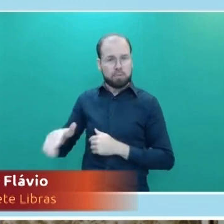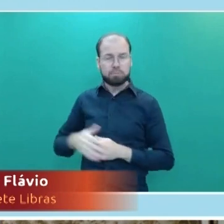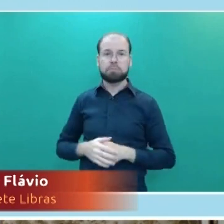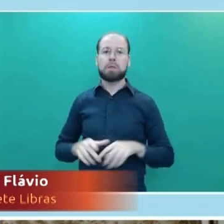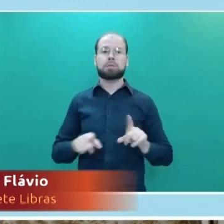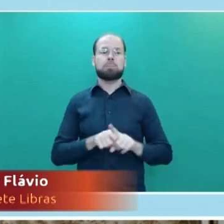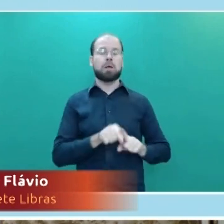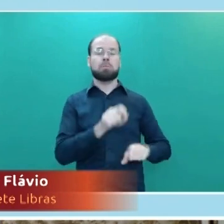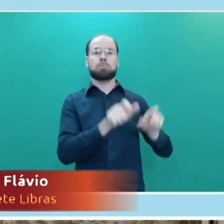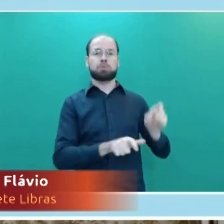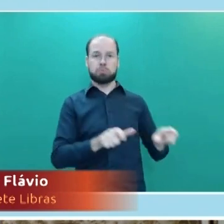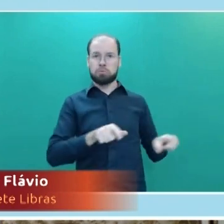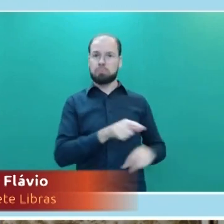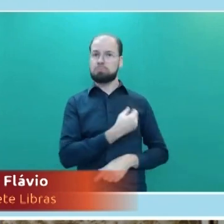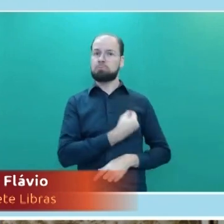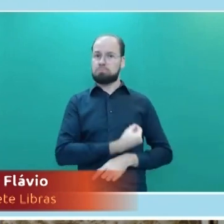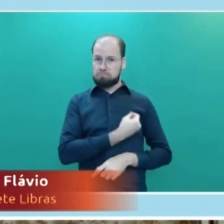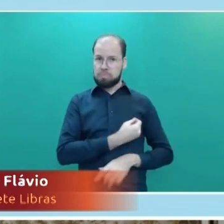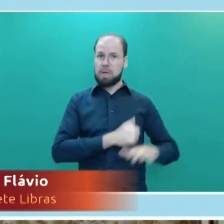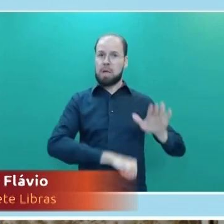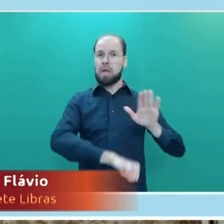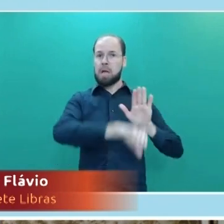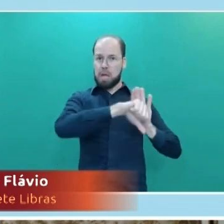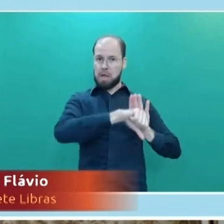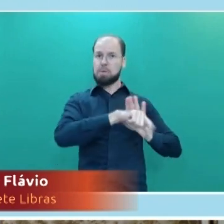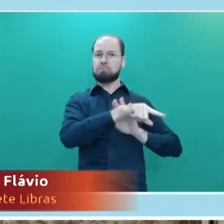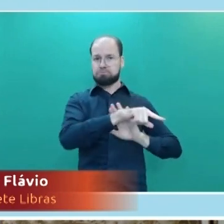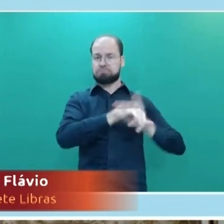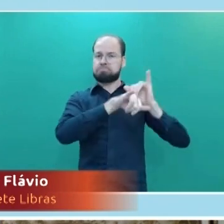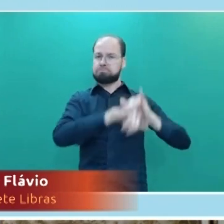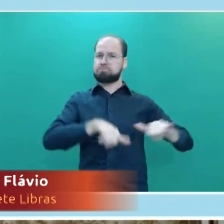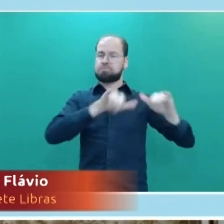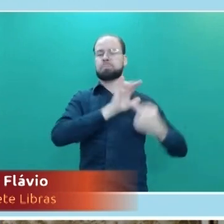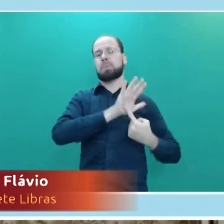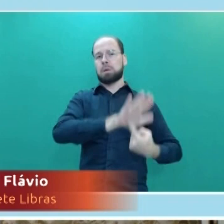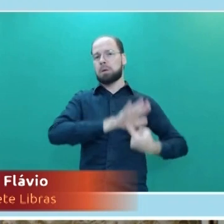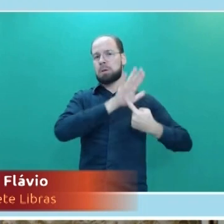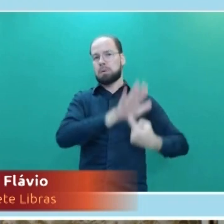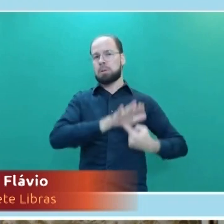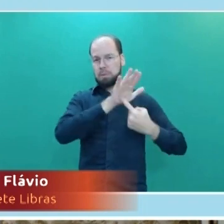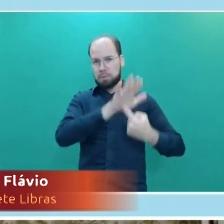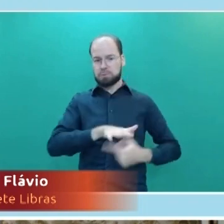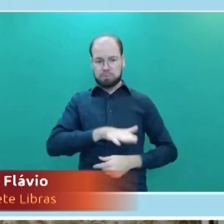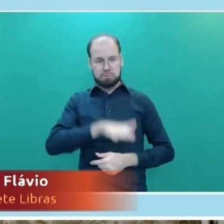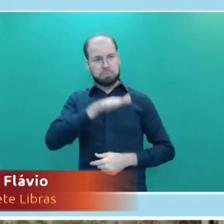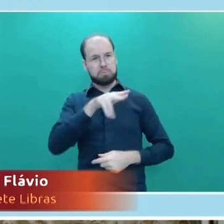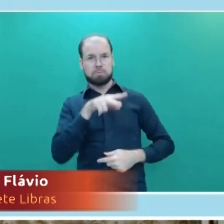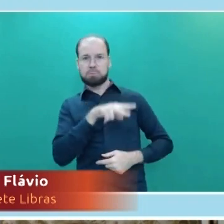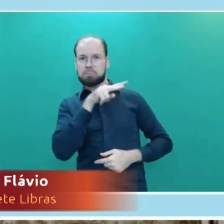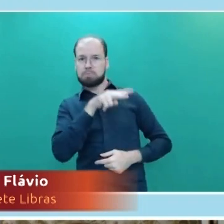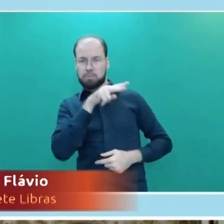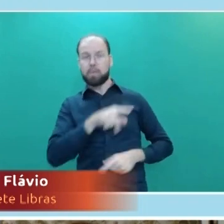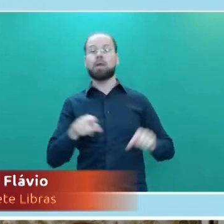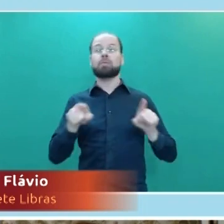o crime, problema de discussão da redução da maioridade